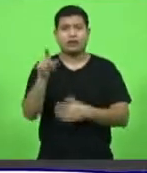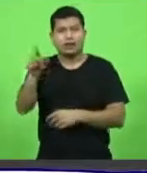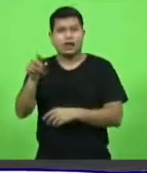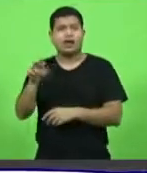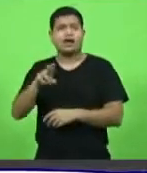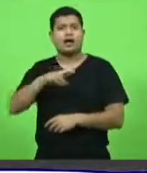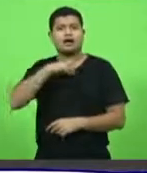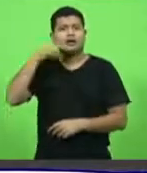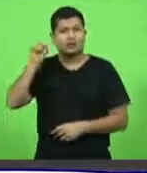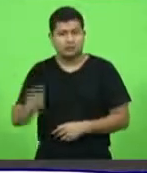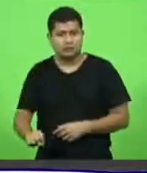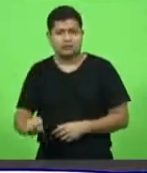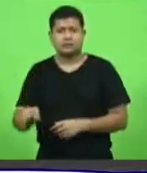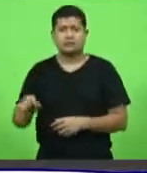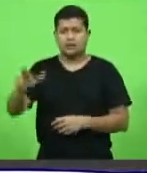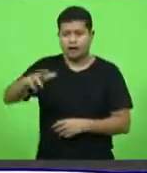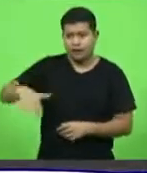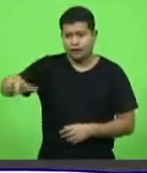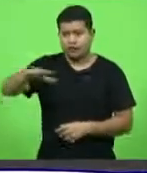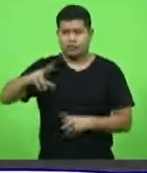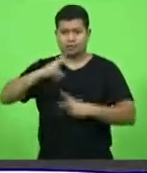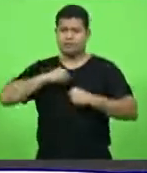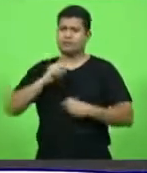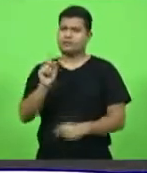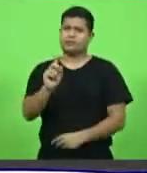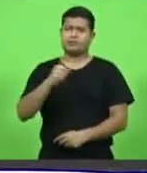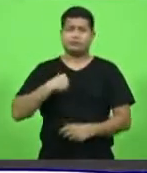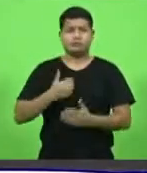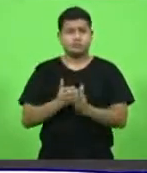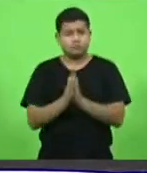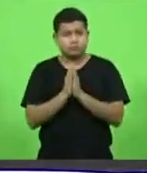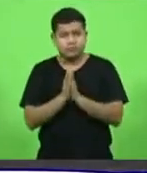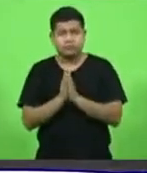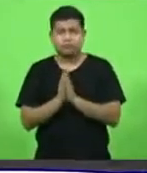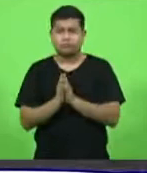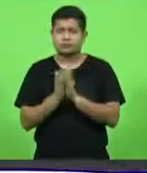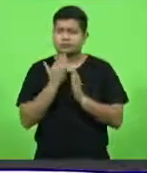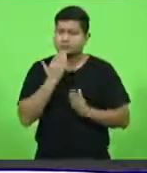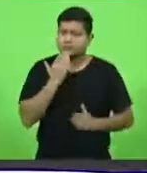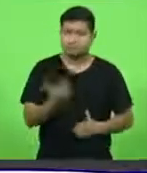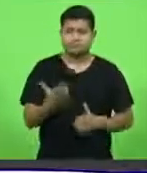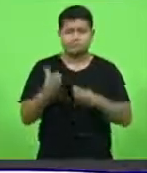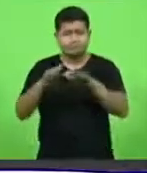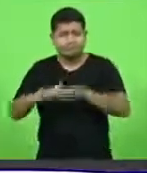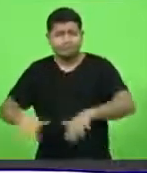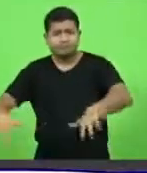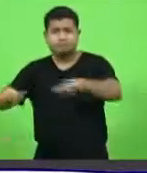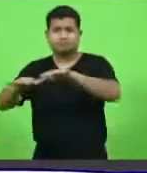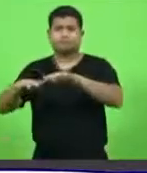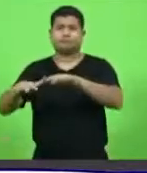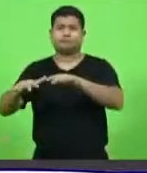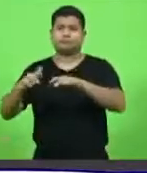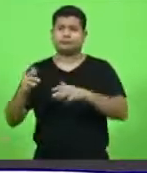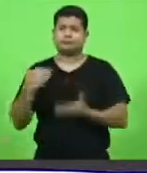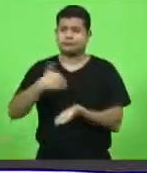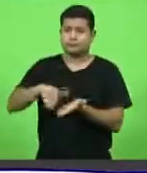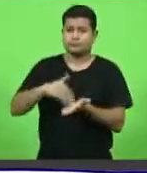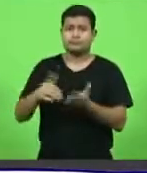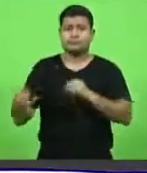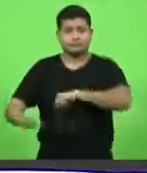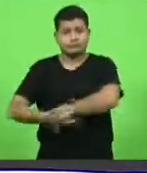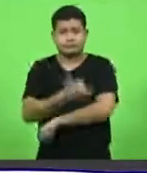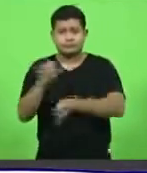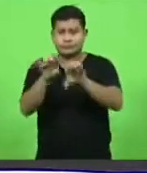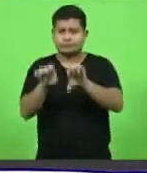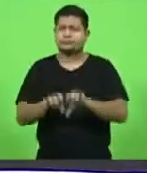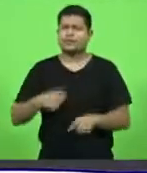nossa não merece isso por isso eu peço encarecidamente a todos da secretaria de infraestrutura que eu sei